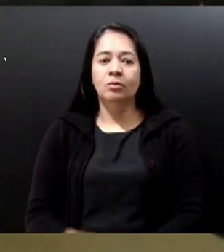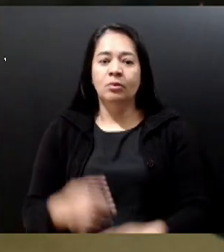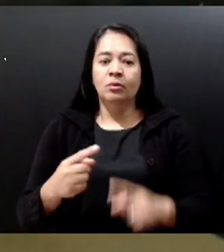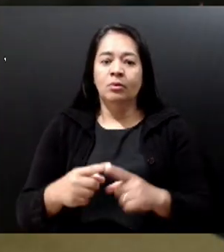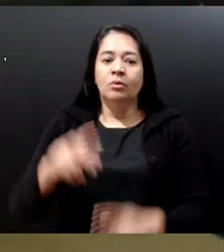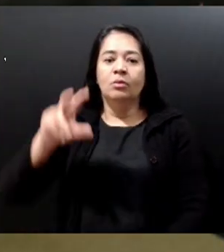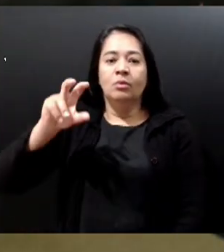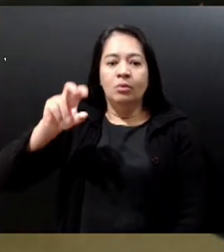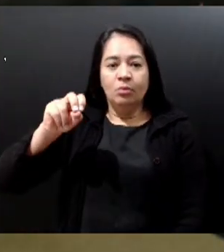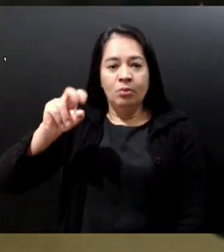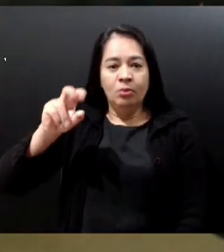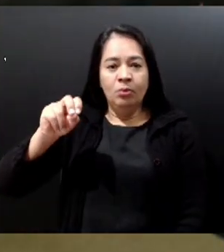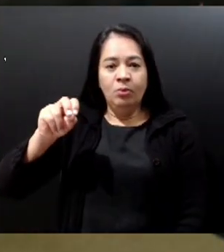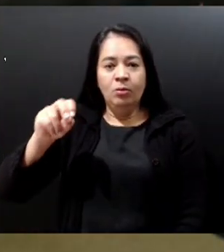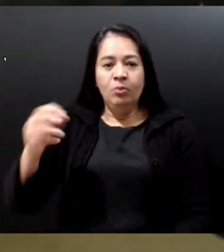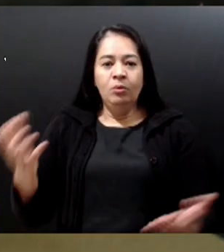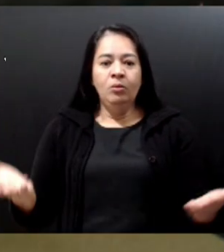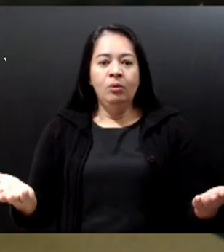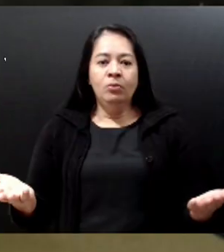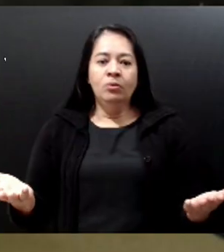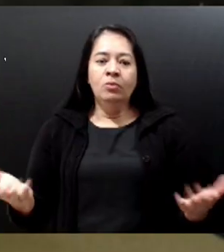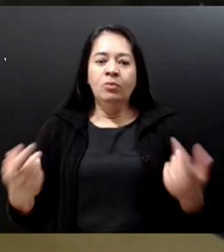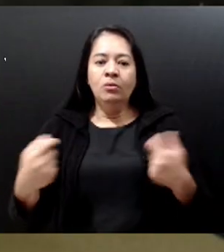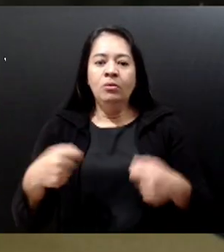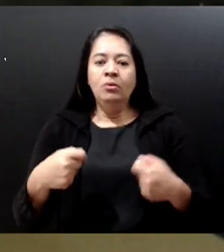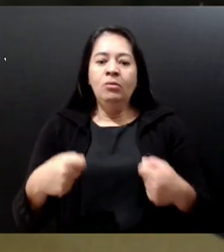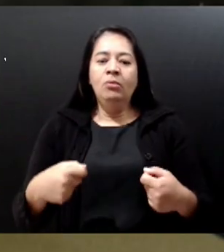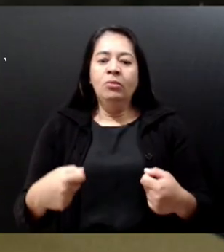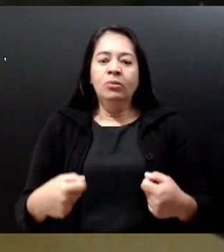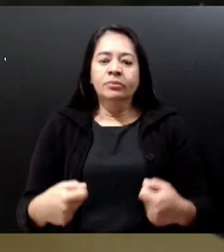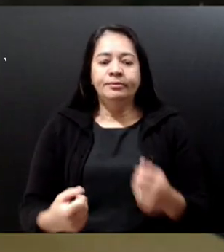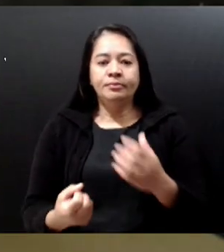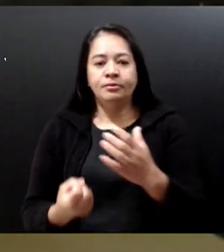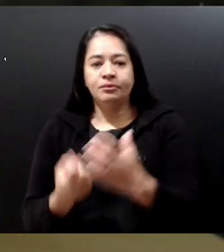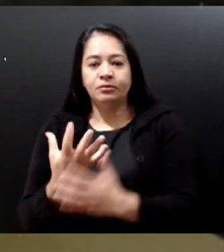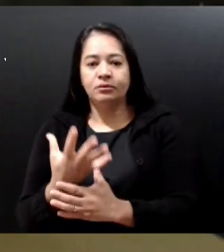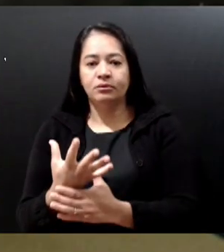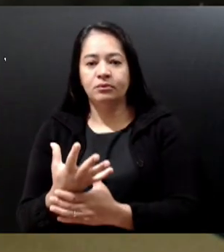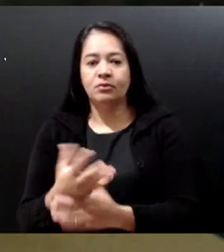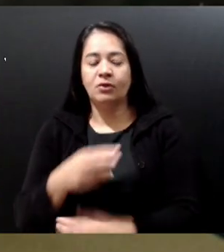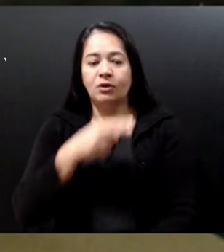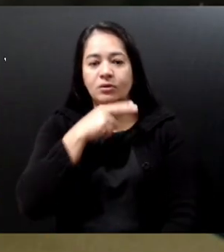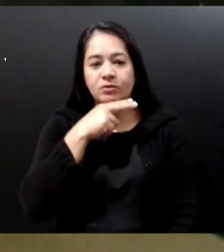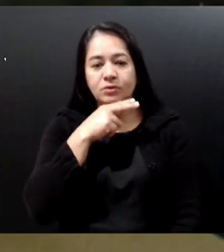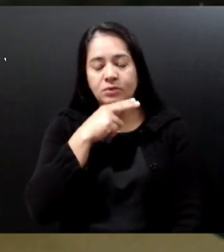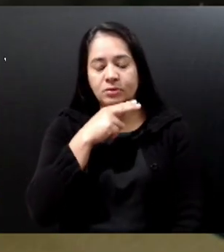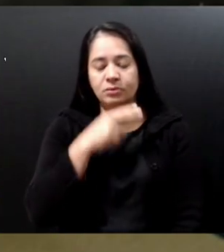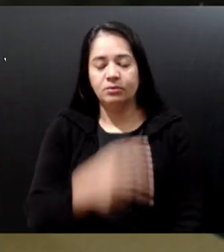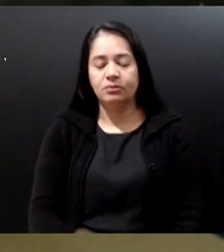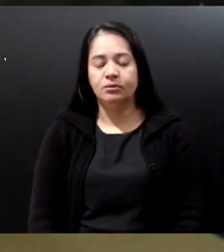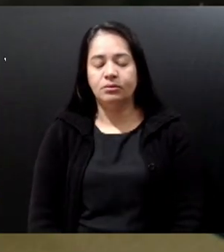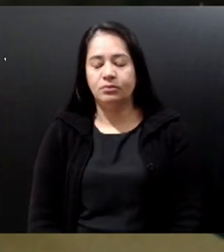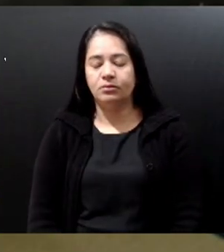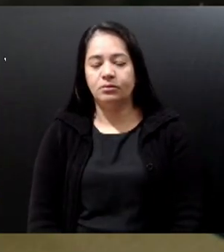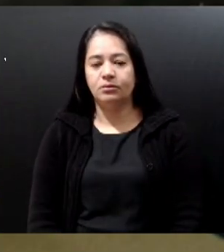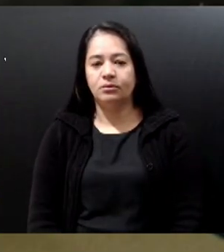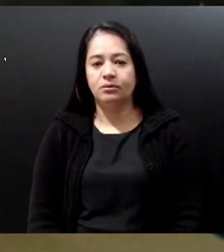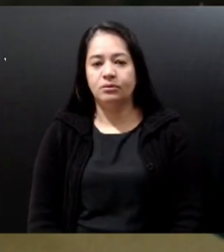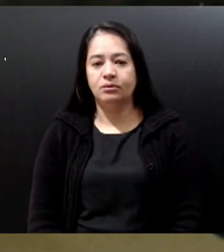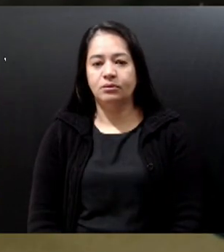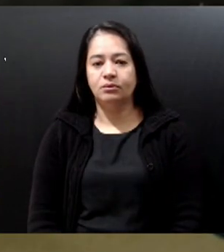por necessidade aí a criação dos netos. Nós falamos aqui de mãe solo, falamos